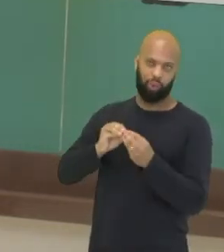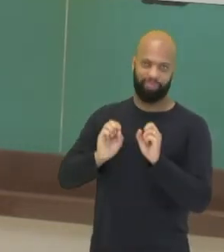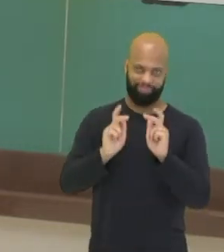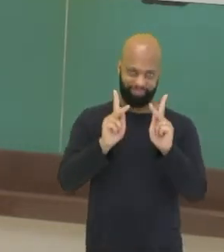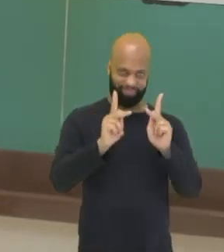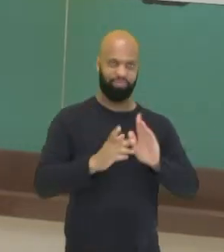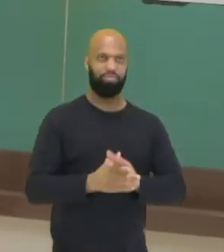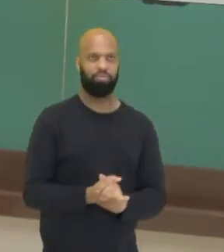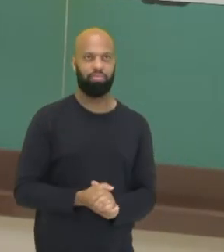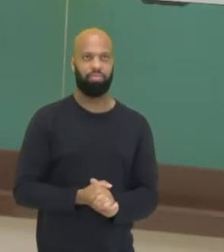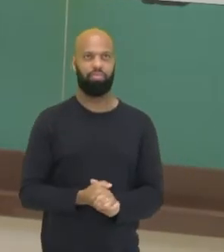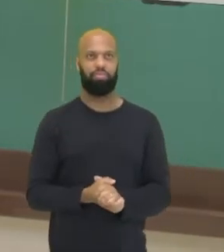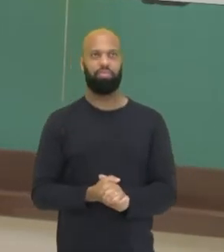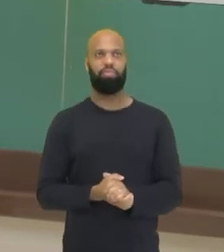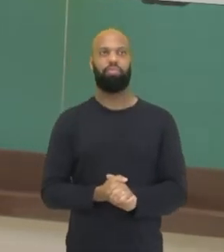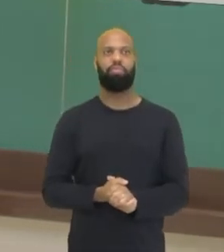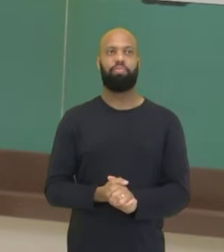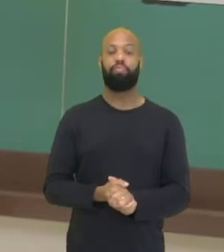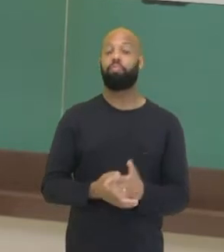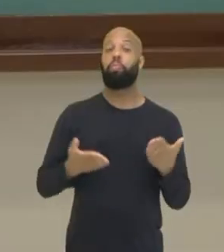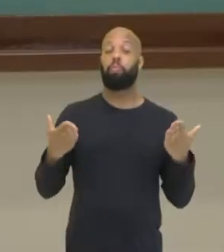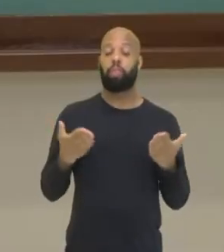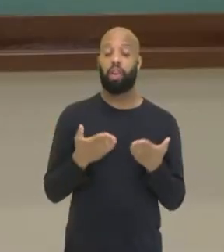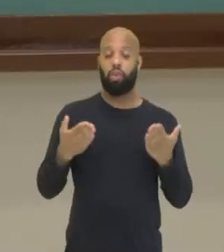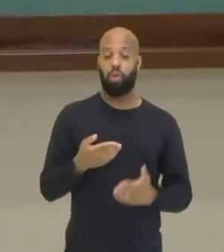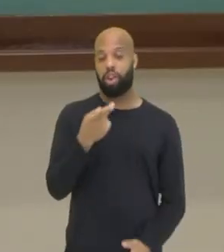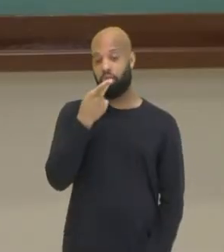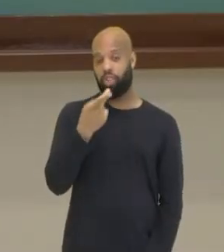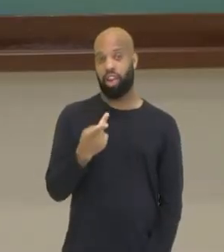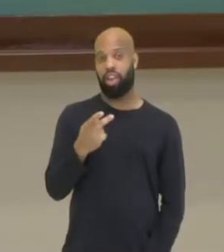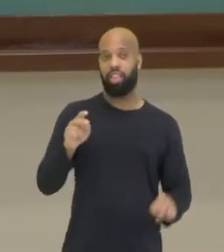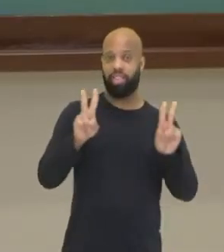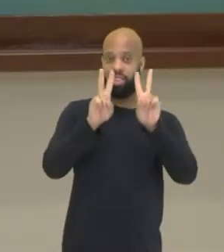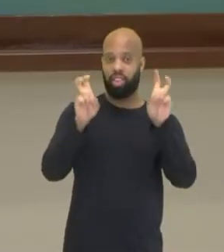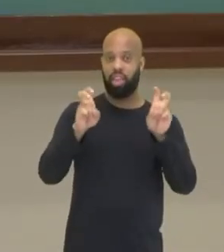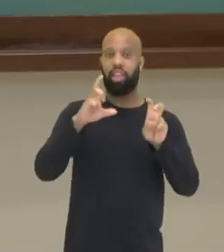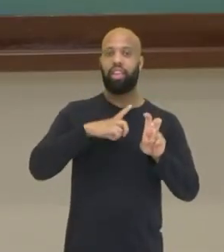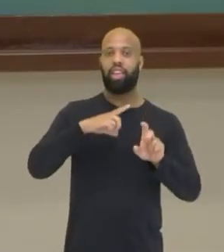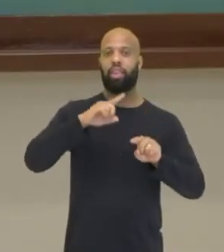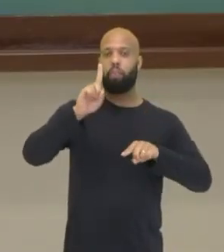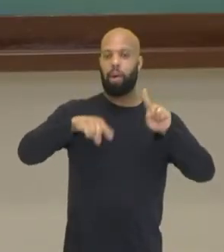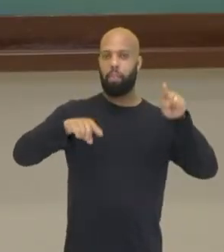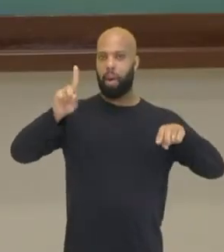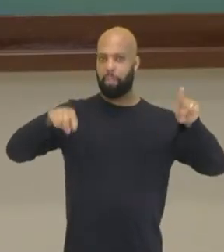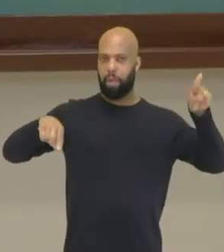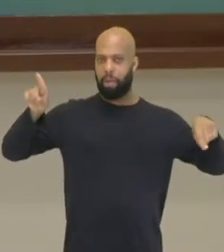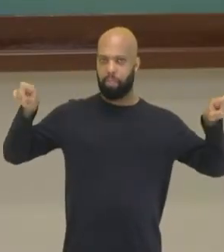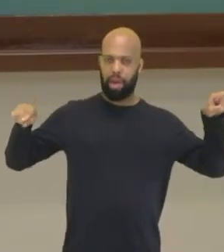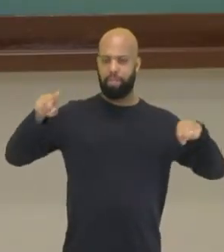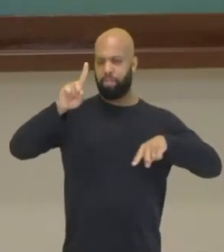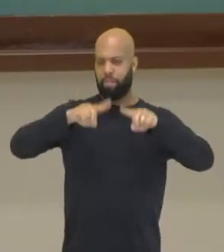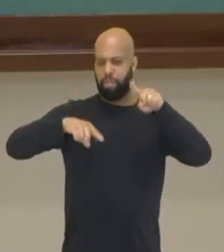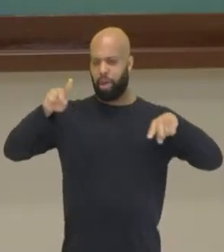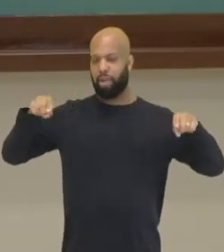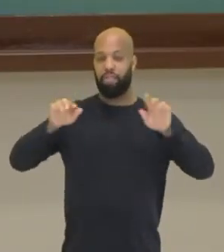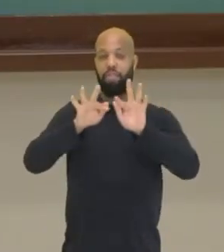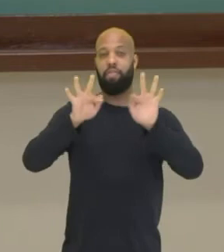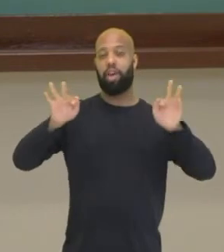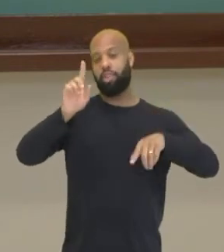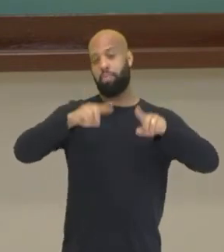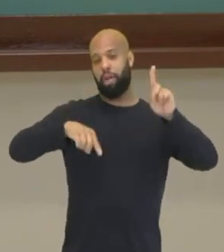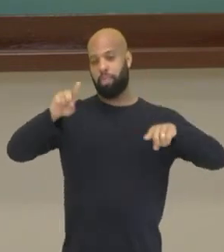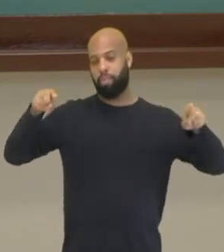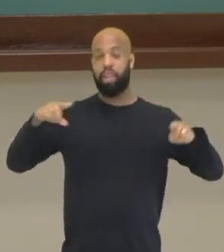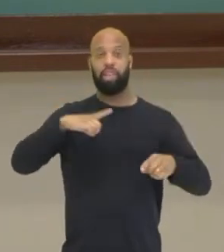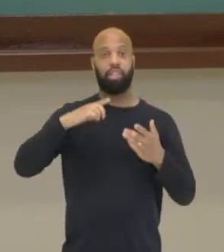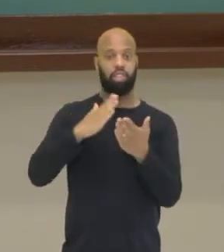certo? Bom, vamos falar sobre as expressões regionais, né? Então, existem muitas expressões que só